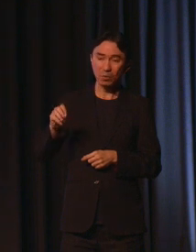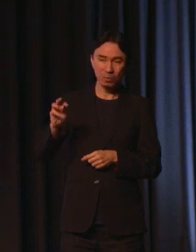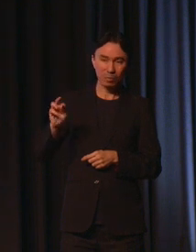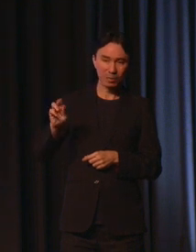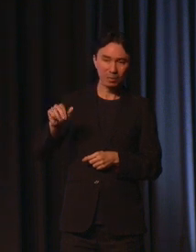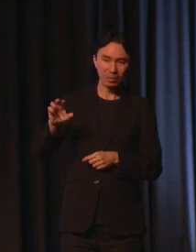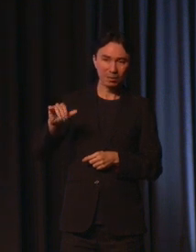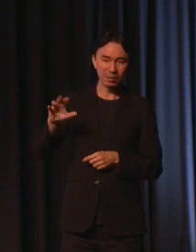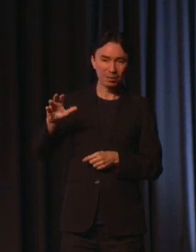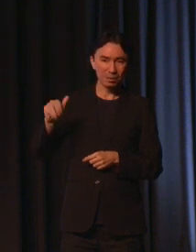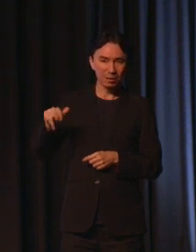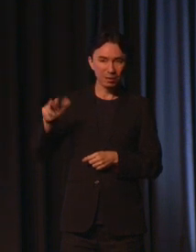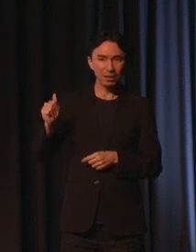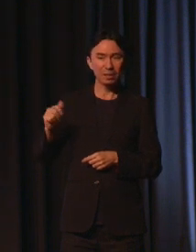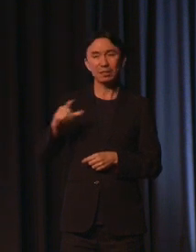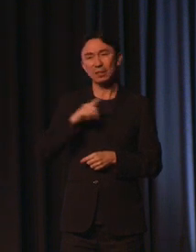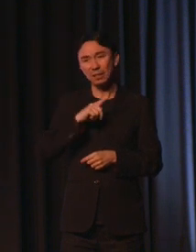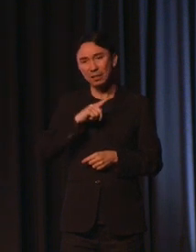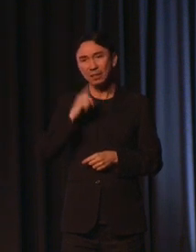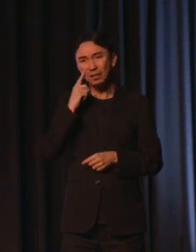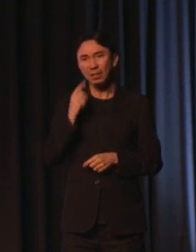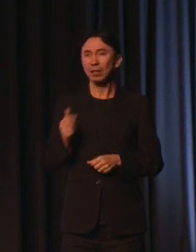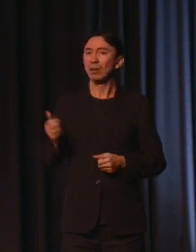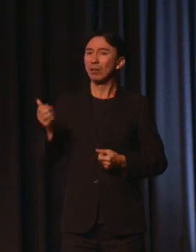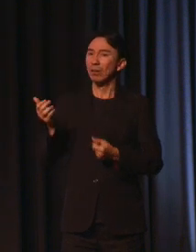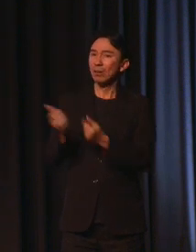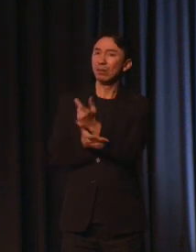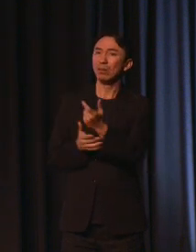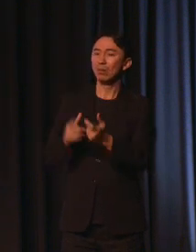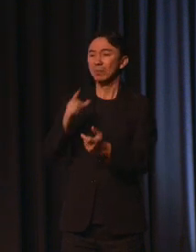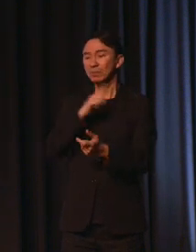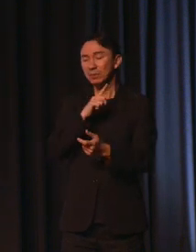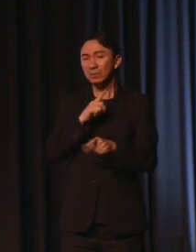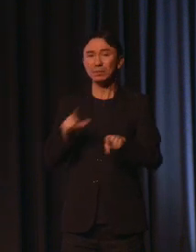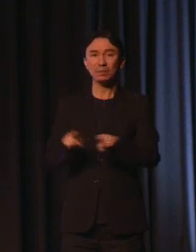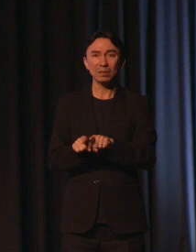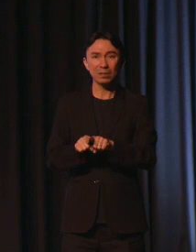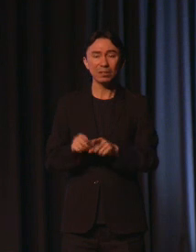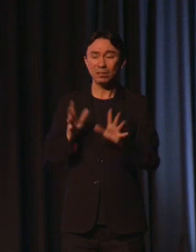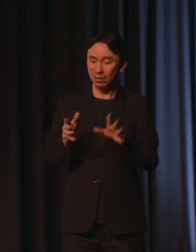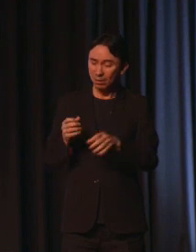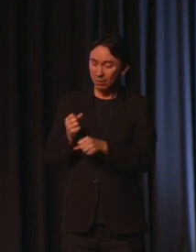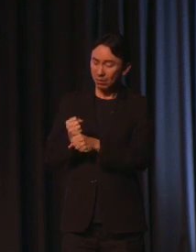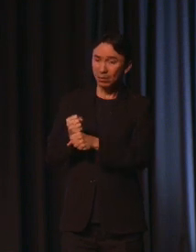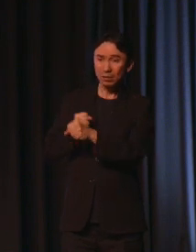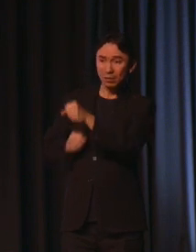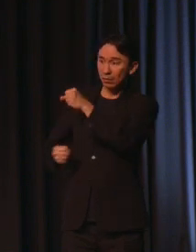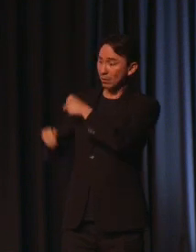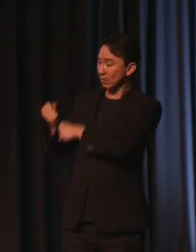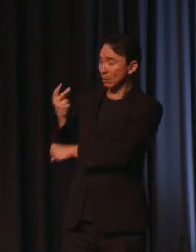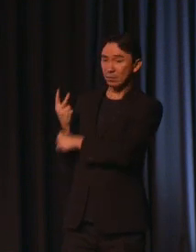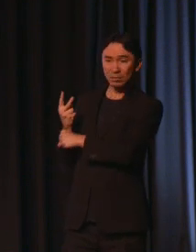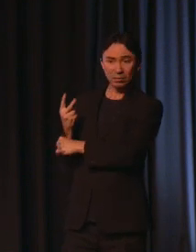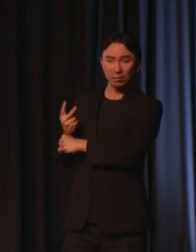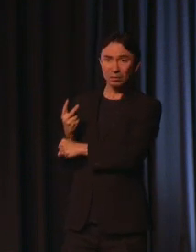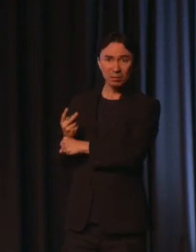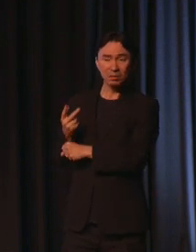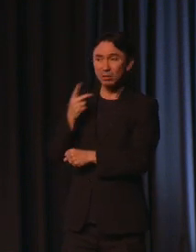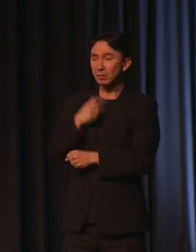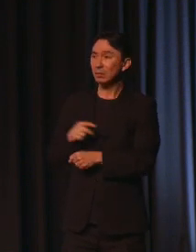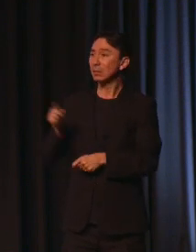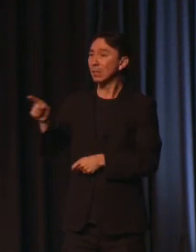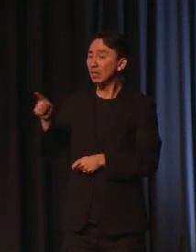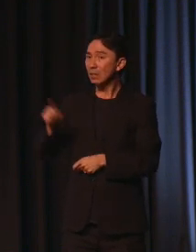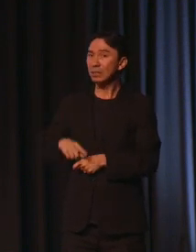4 microgramas, de 15 microgramas, e a empresa, então, já há 2 anos, não consegue trazer a desmopressina de